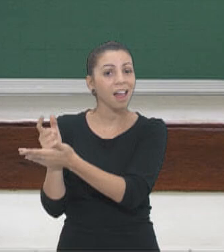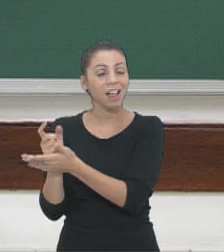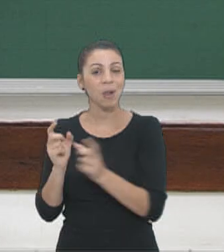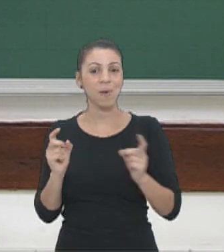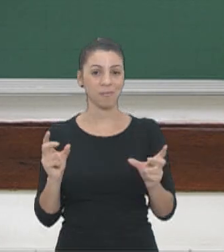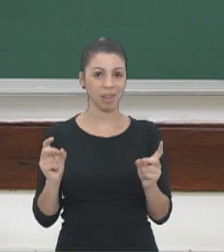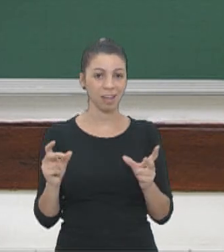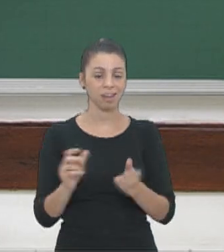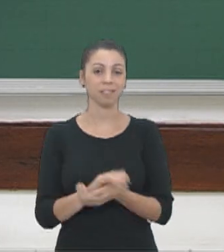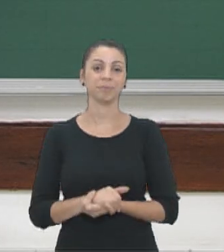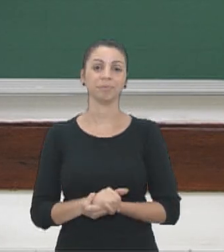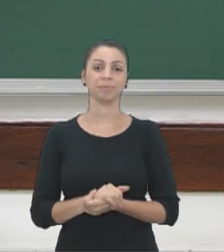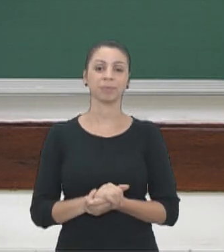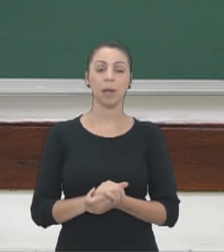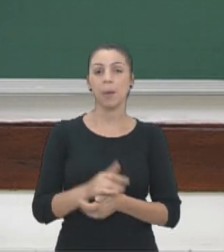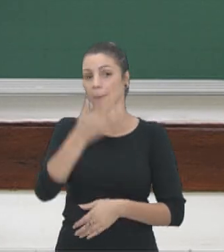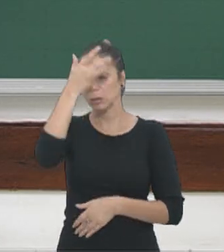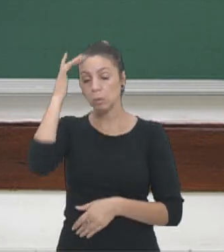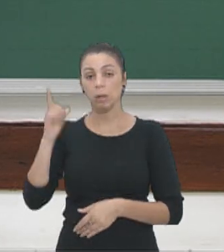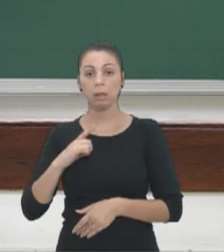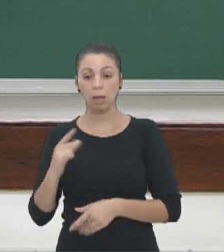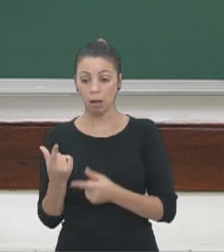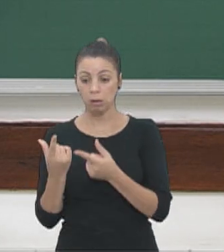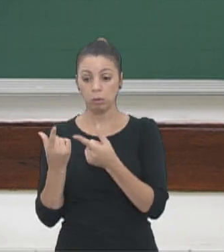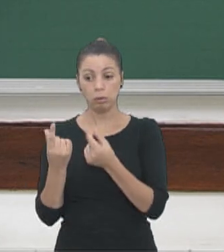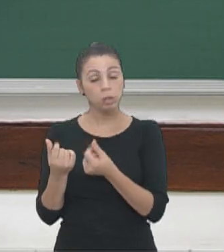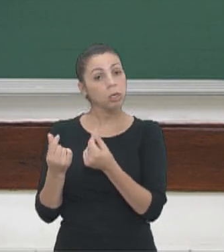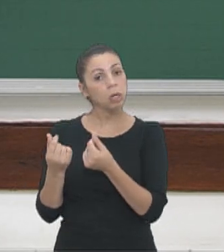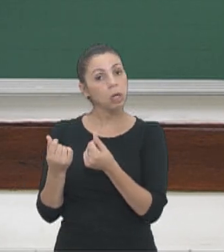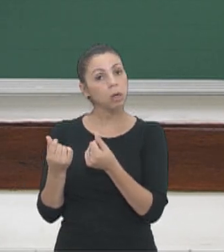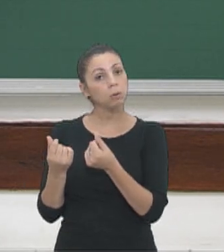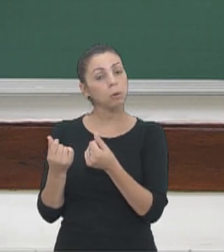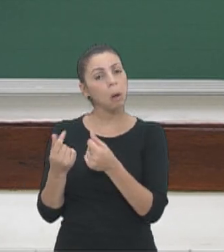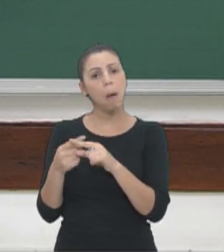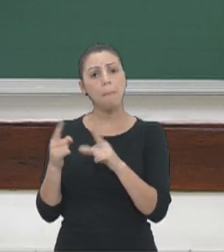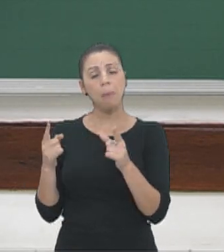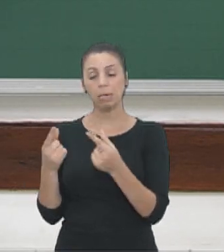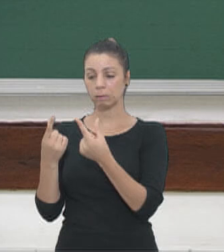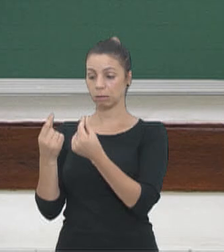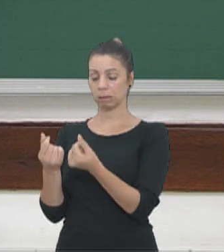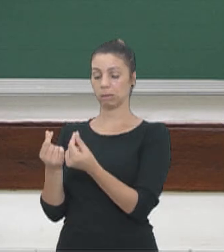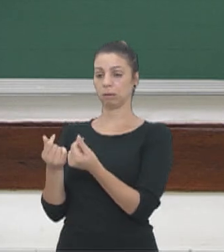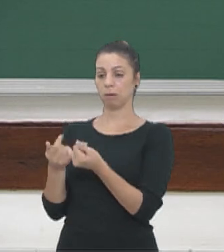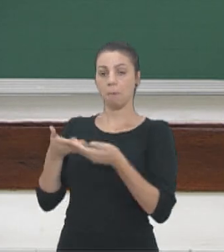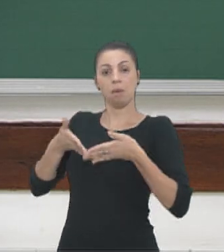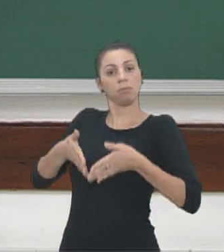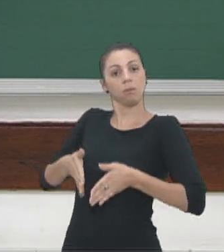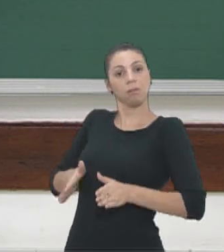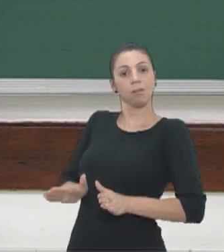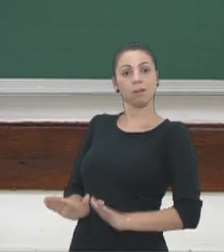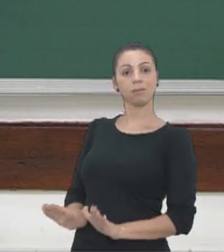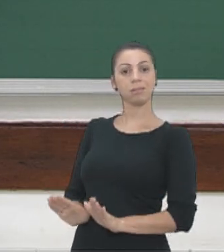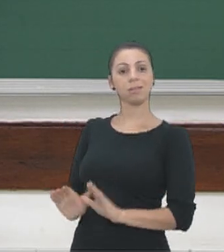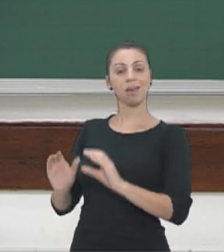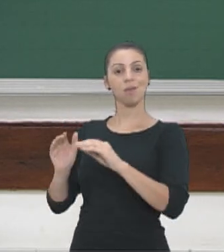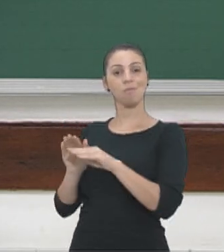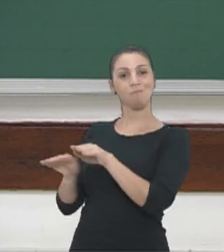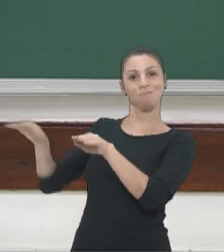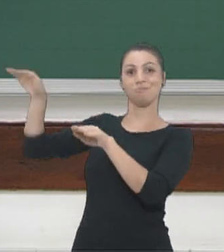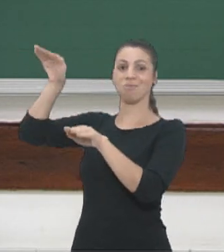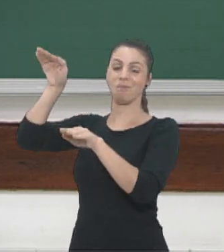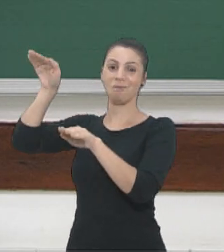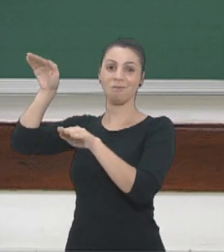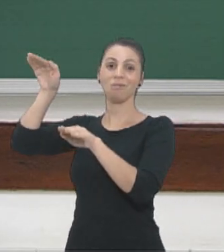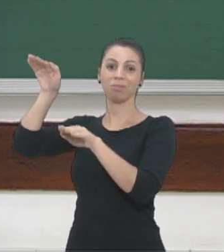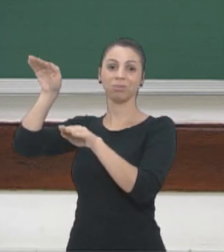prestígio. Que pessoas que tinham dinheiro não tinham prestígio porque não nasceram de uma nobreza. Então essas